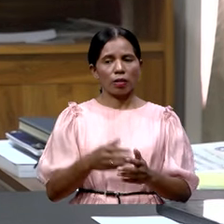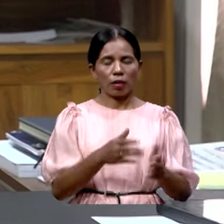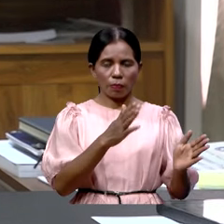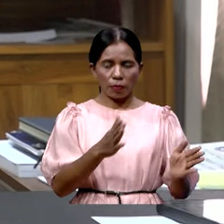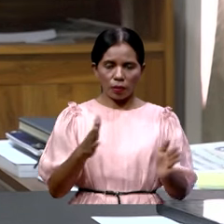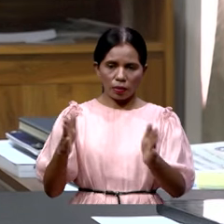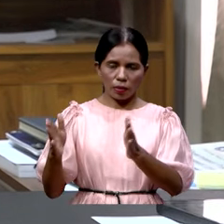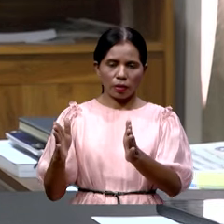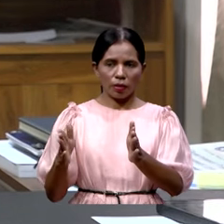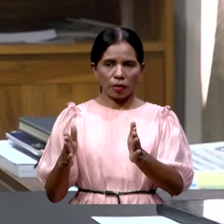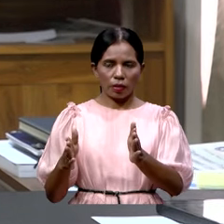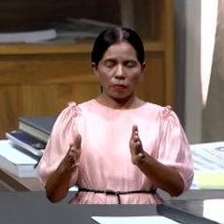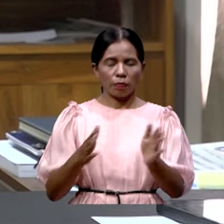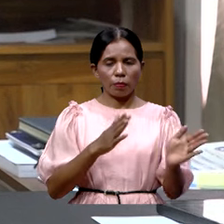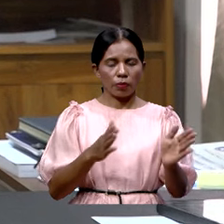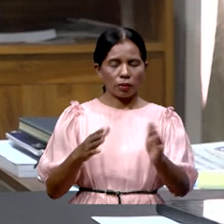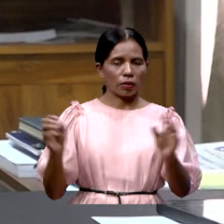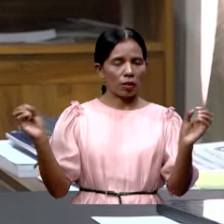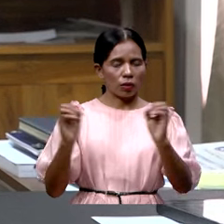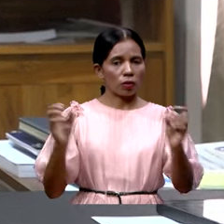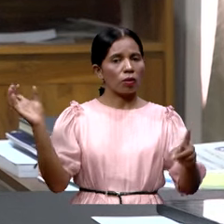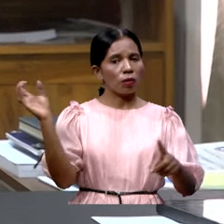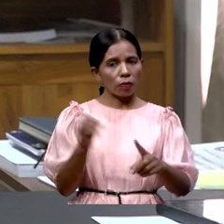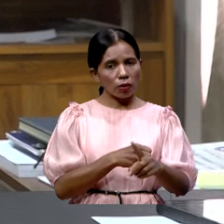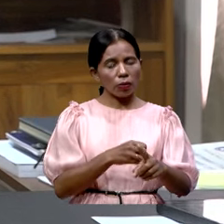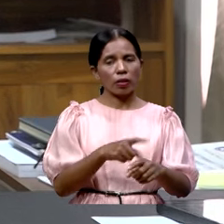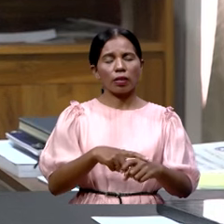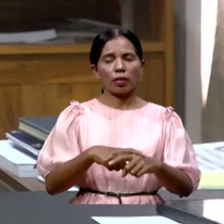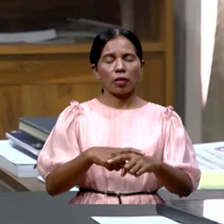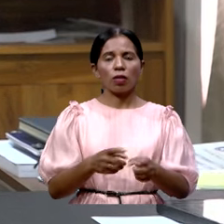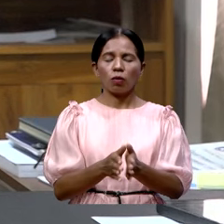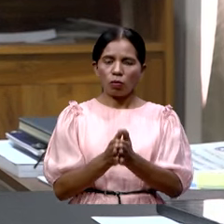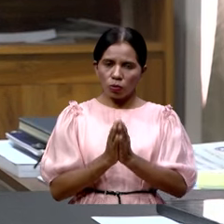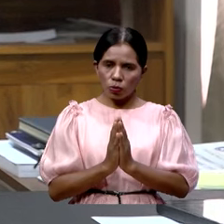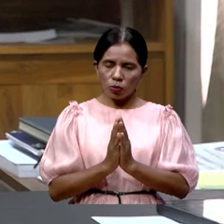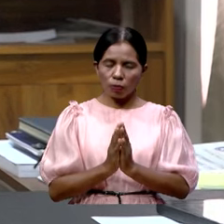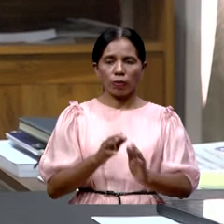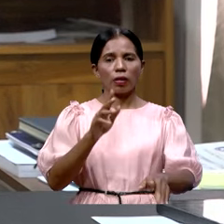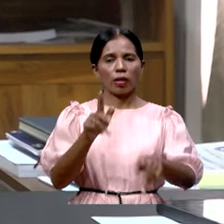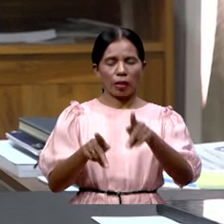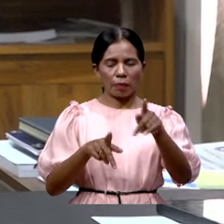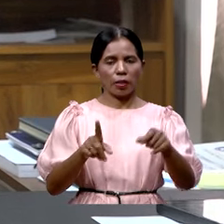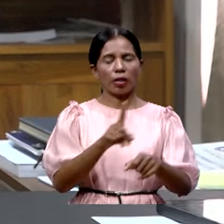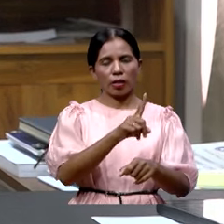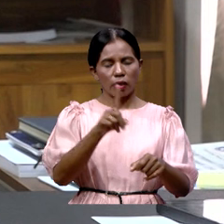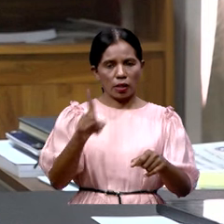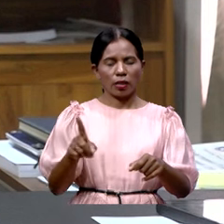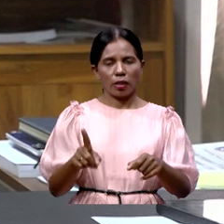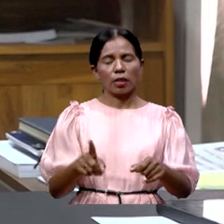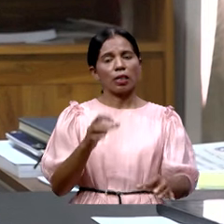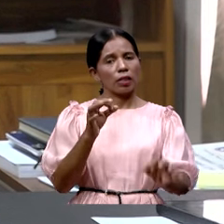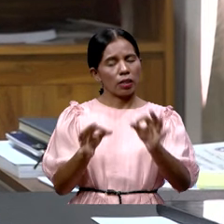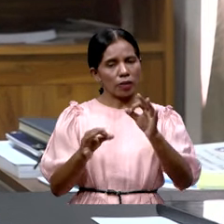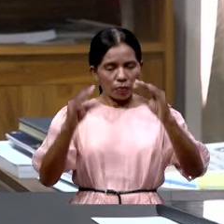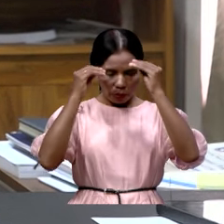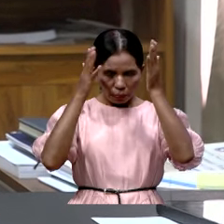né los processo obrigatório então husu para atu funcionário ida idak tanto professores